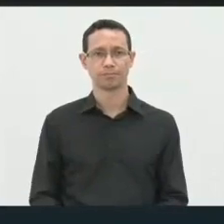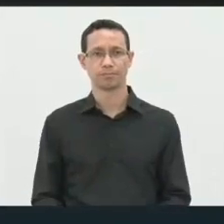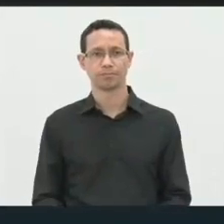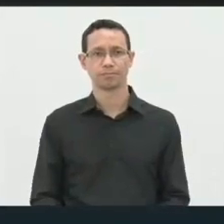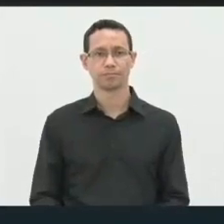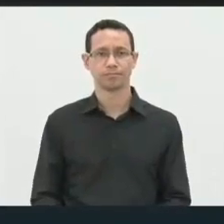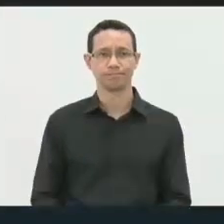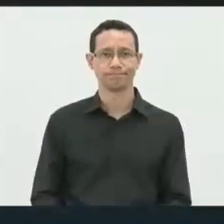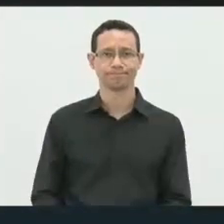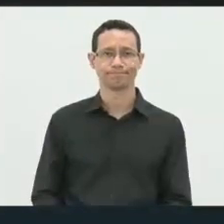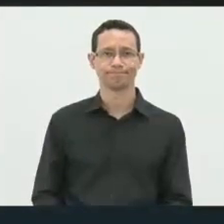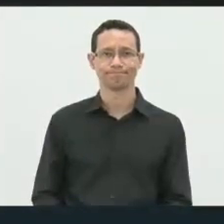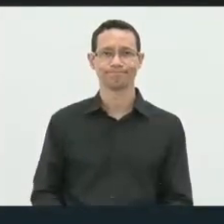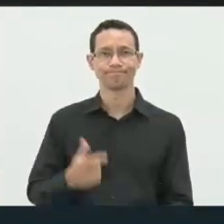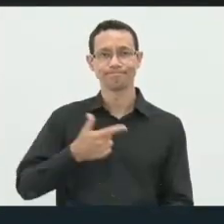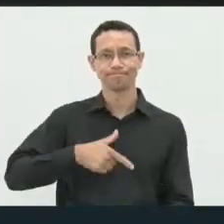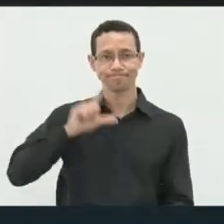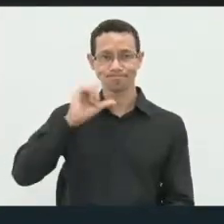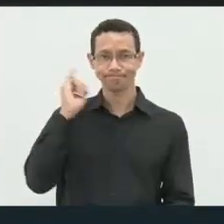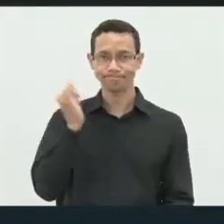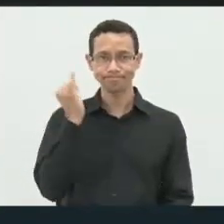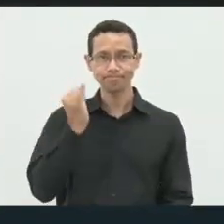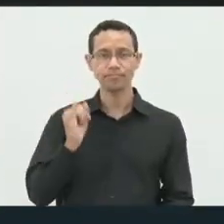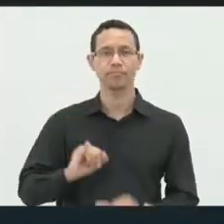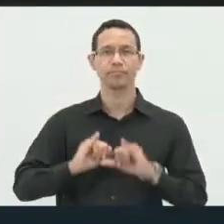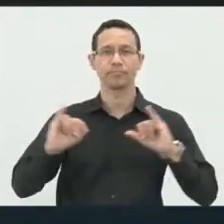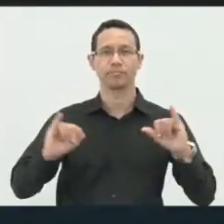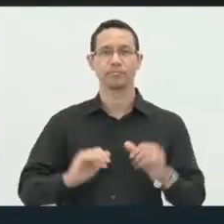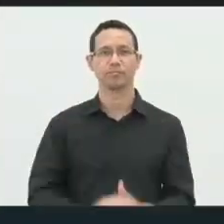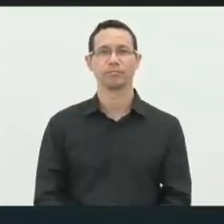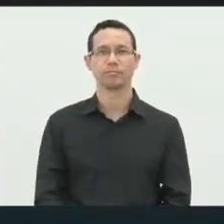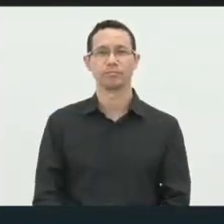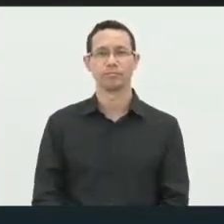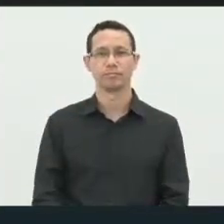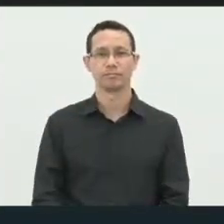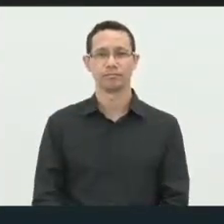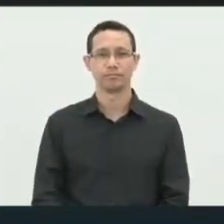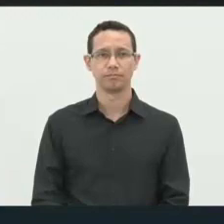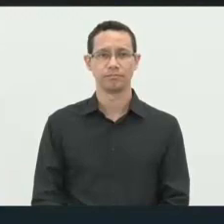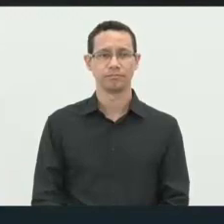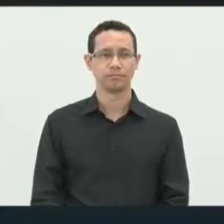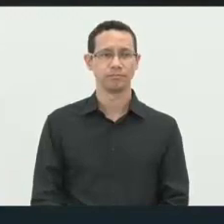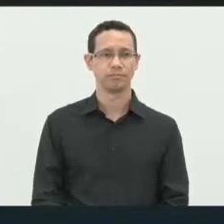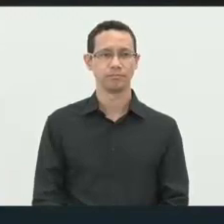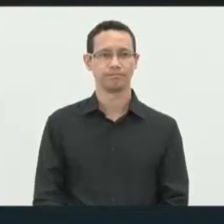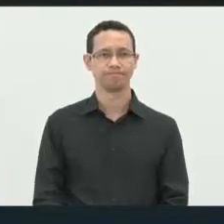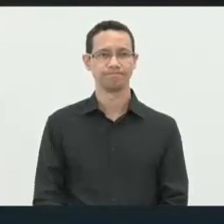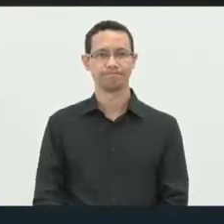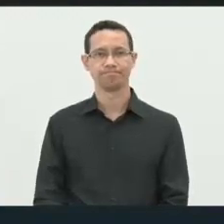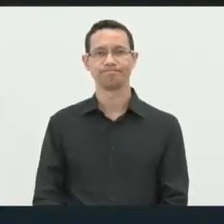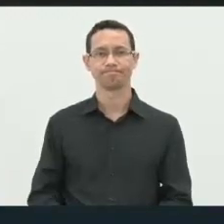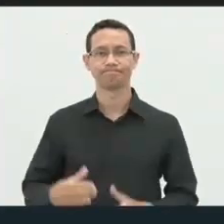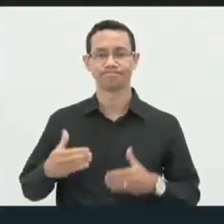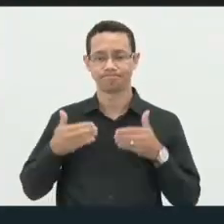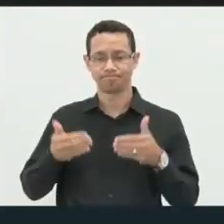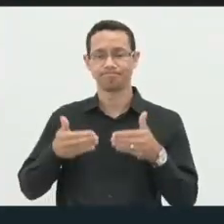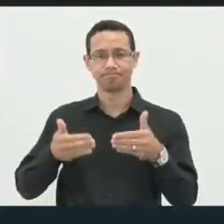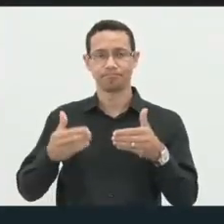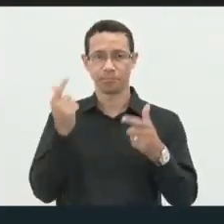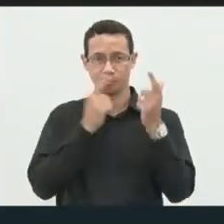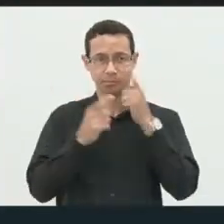aqui que eu quero mencionar sobre os avanços que houveram ali na região